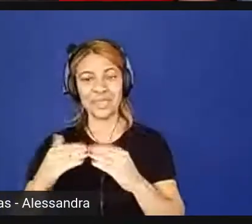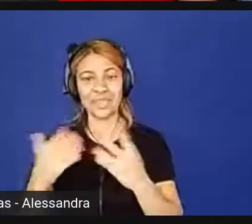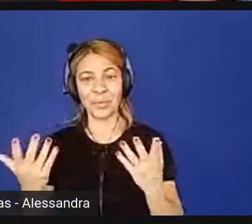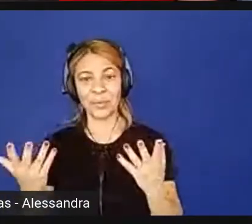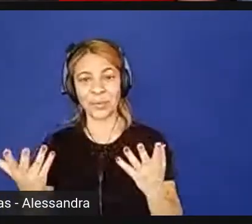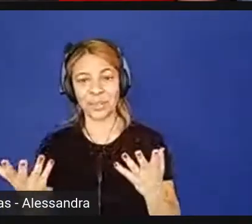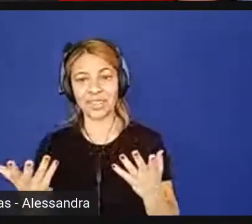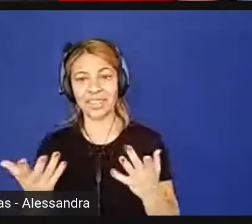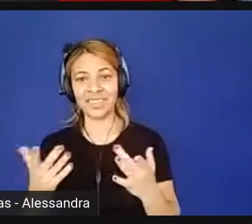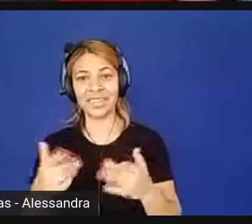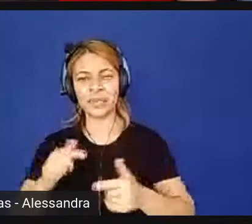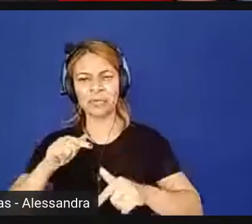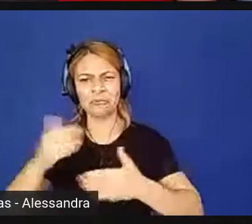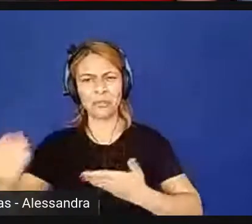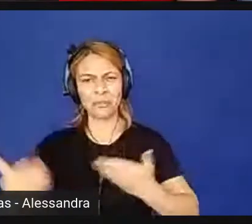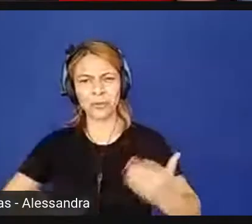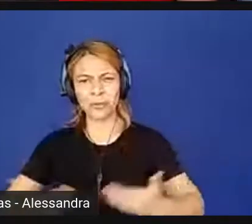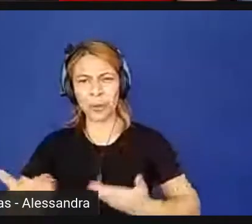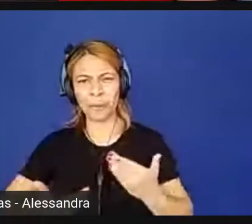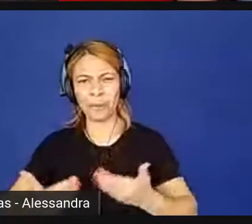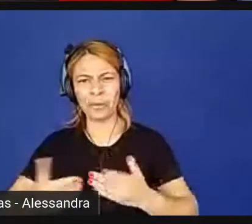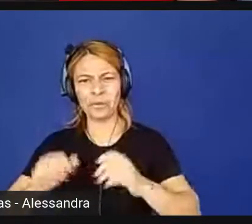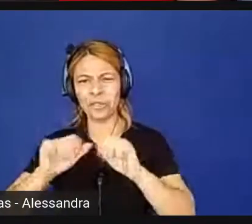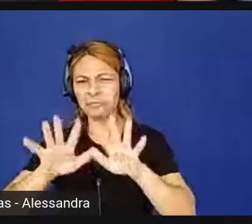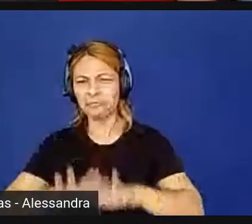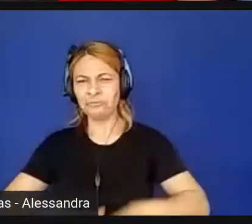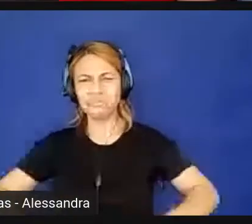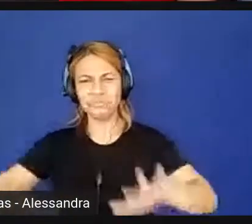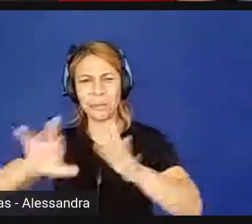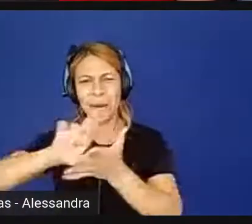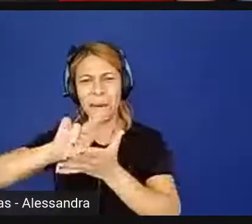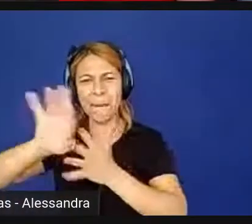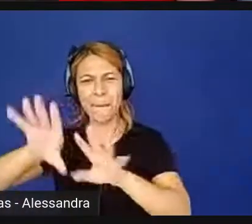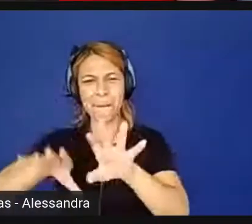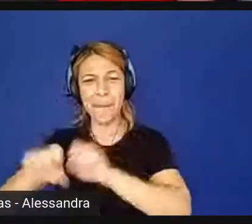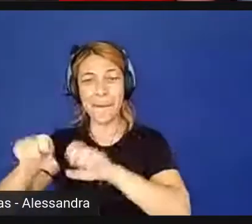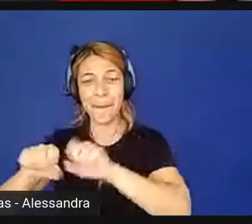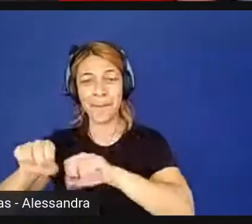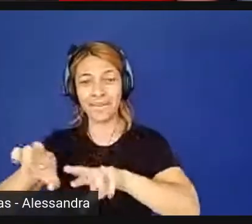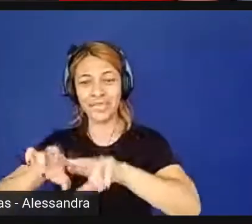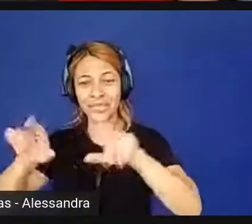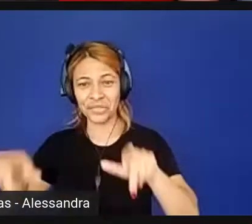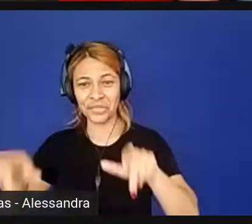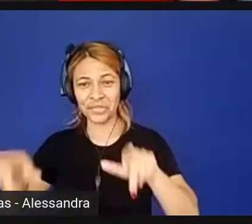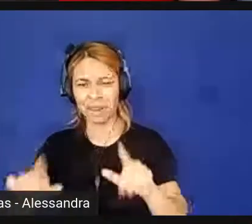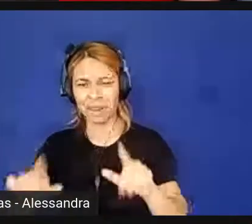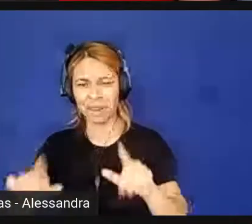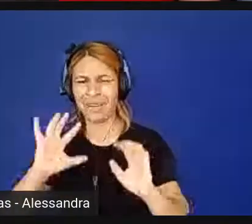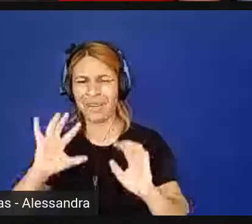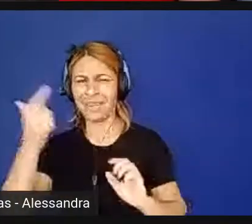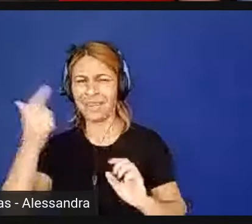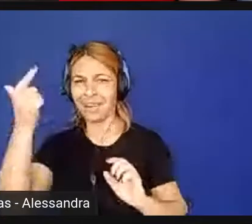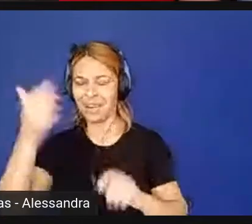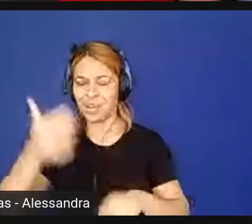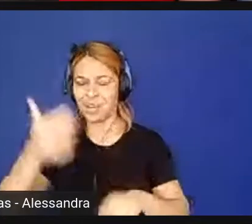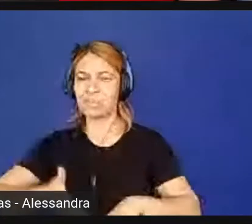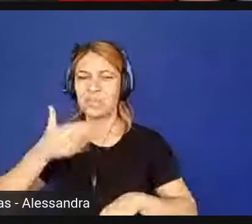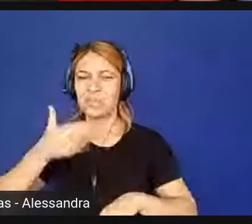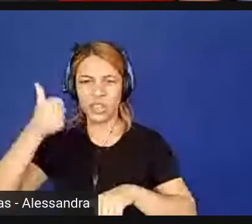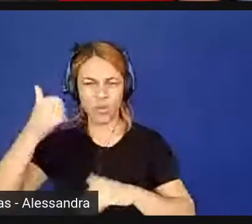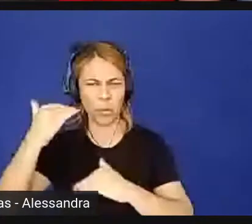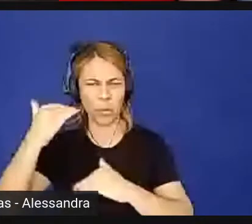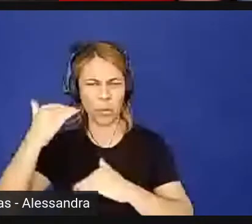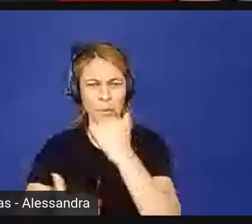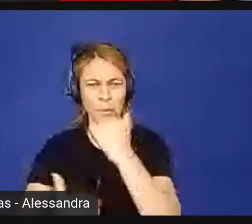de servidores públicos, de diversas formações. Então, é óbvio que melhorou e a coisa avançou e a tendência é avançar, e eu sou